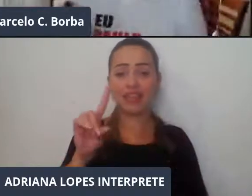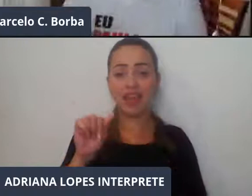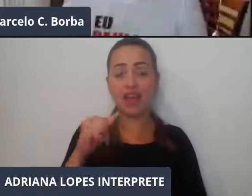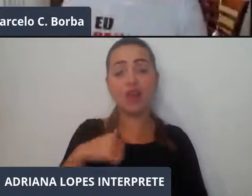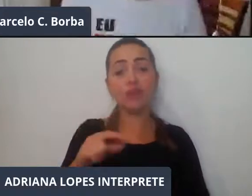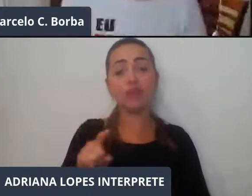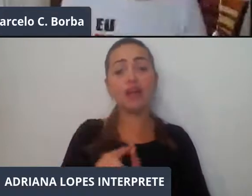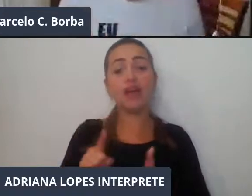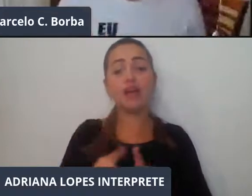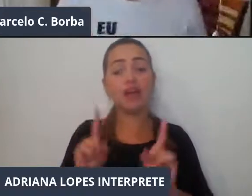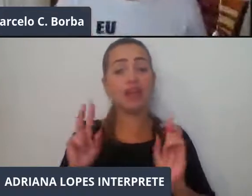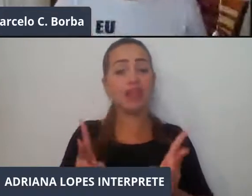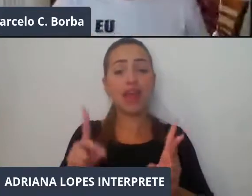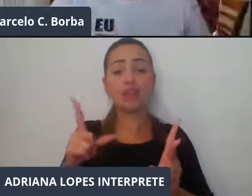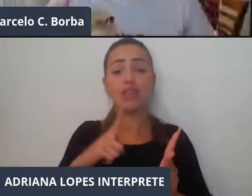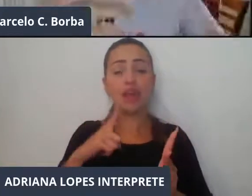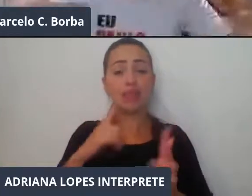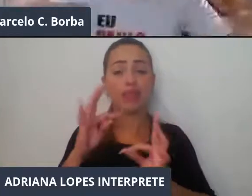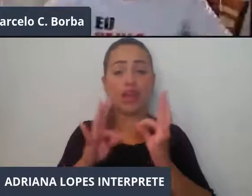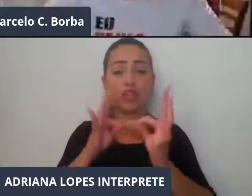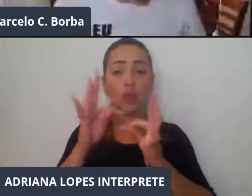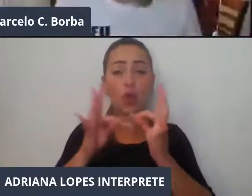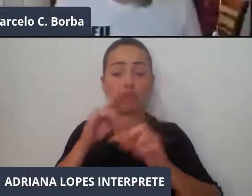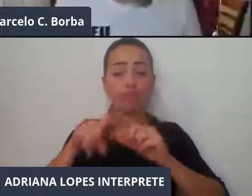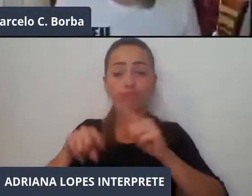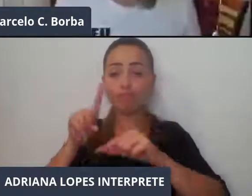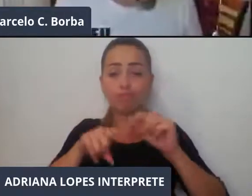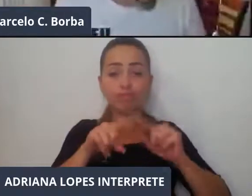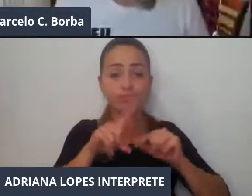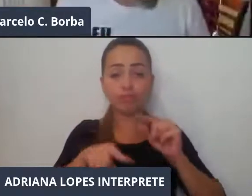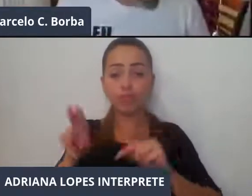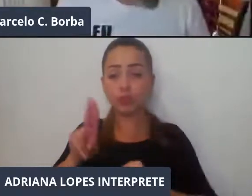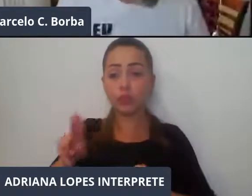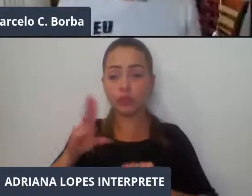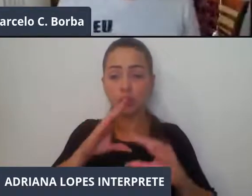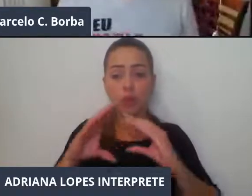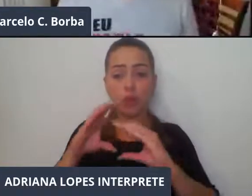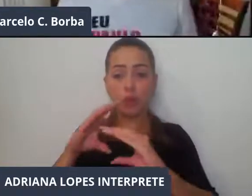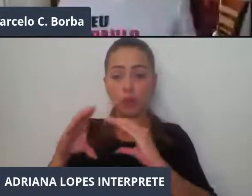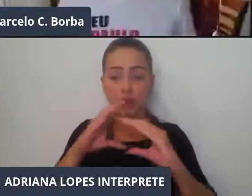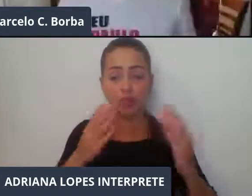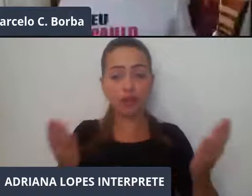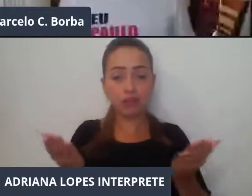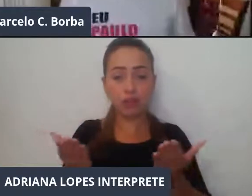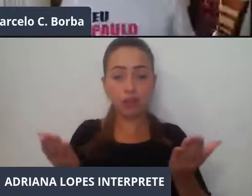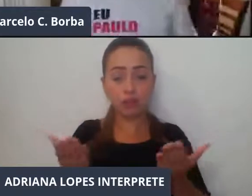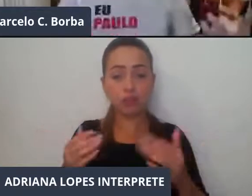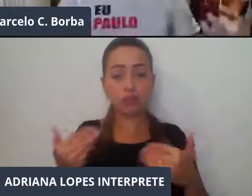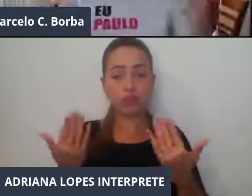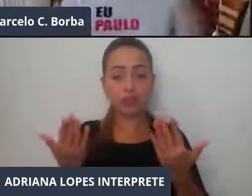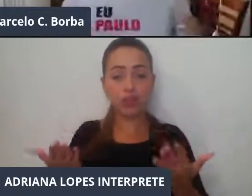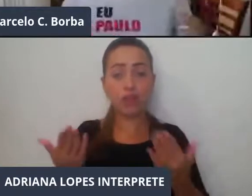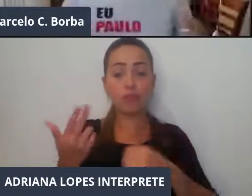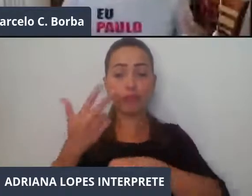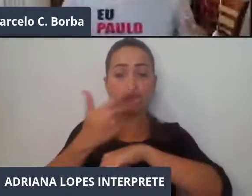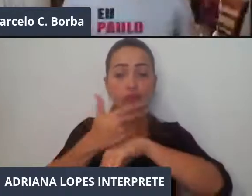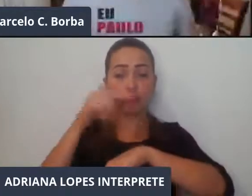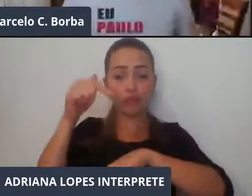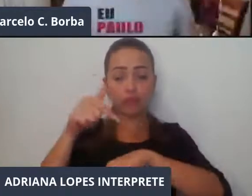tempo todo um agente tecnológico, eu tenho essas ferramentas que nós estamos nos comunicando. Então, o vídeo, ele